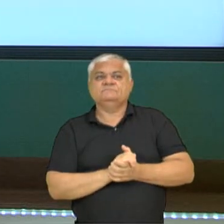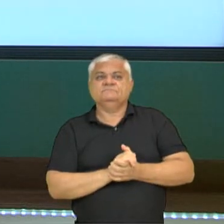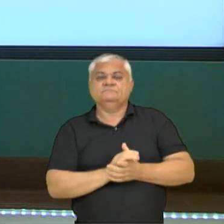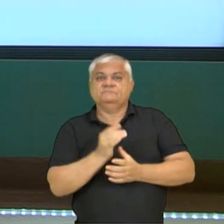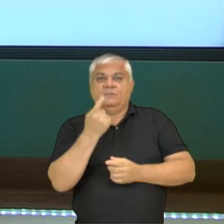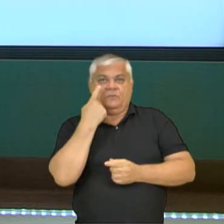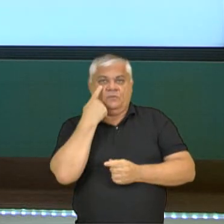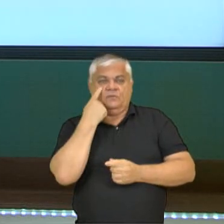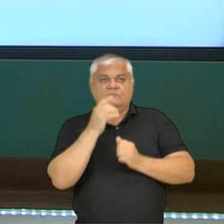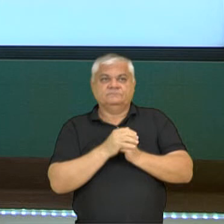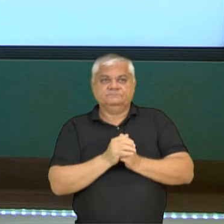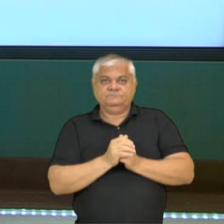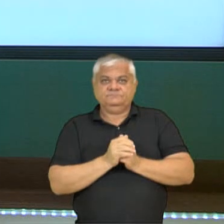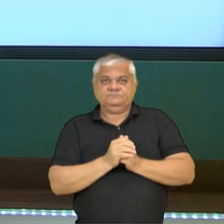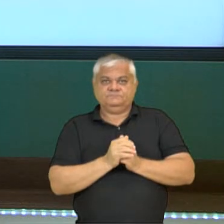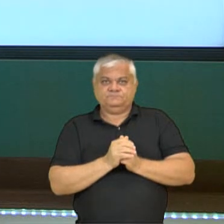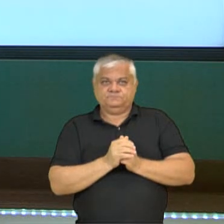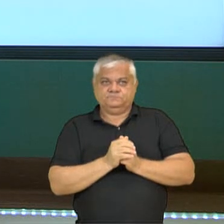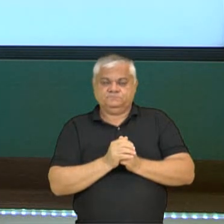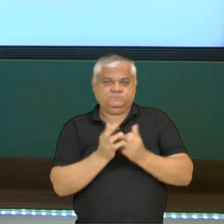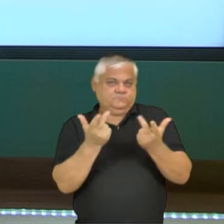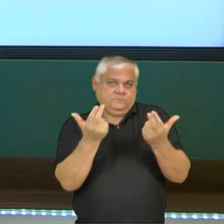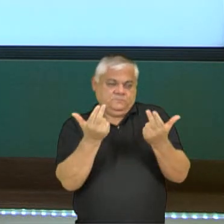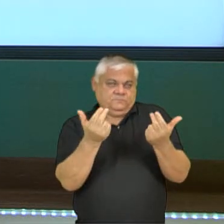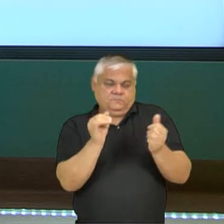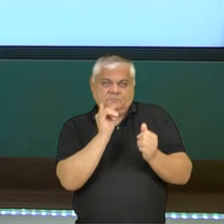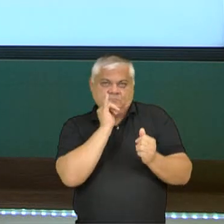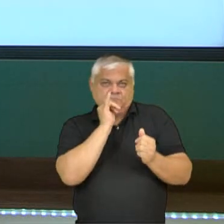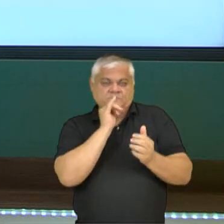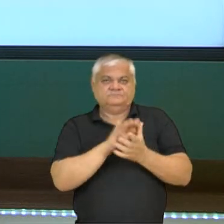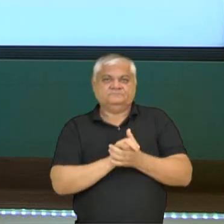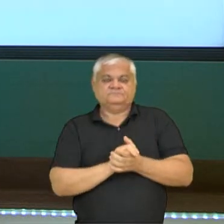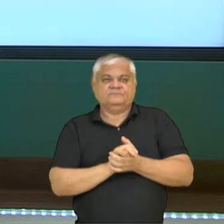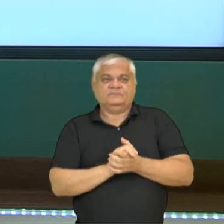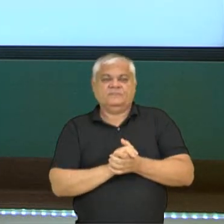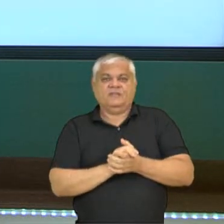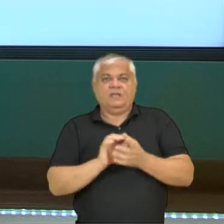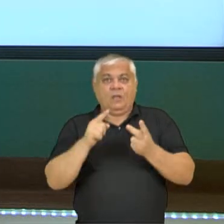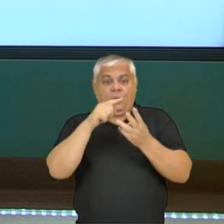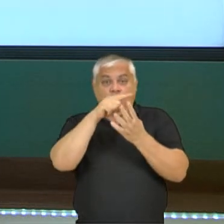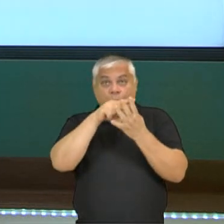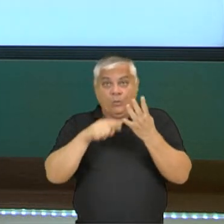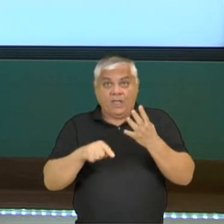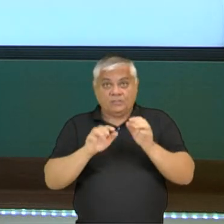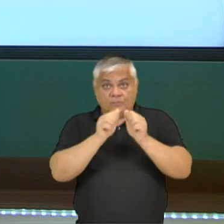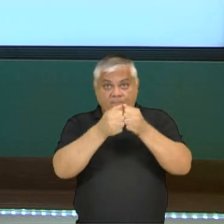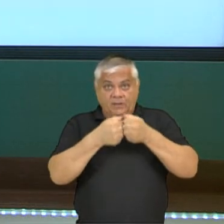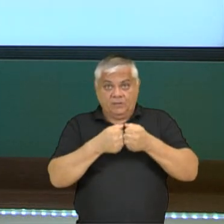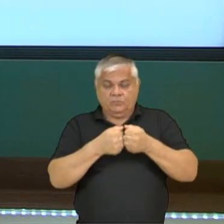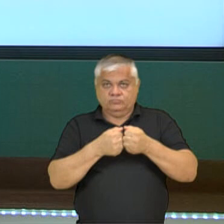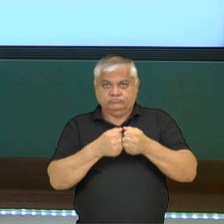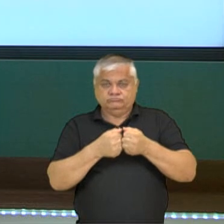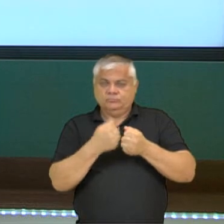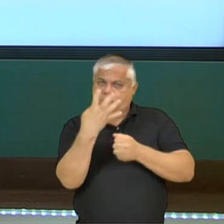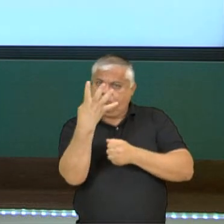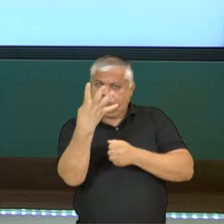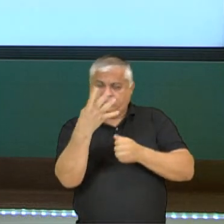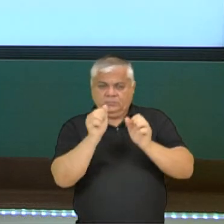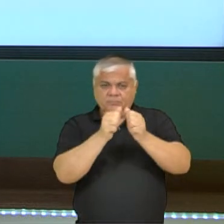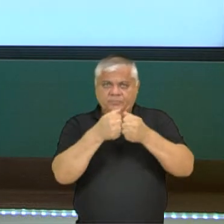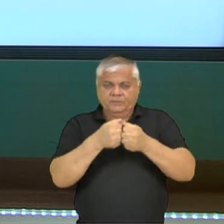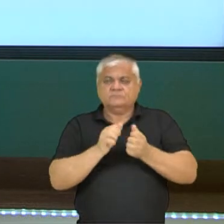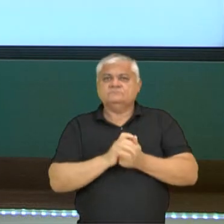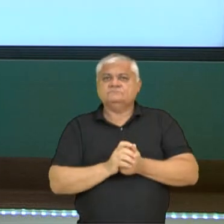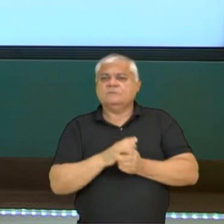Então, veja, é a mesma situação se eu tiver 4 pães inteiros, certo? Então, eu